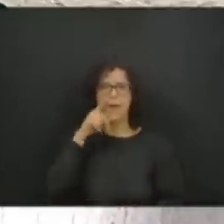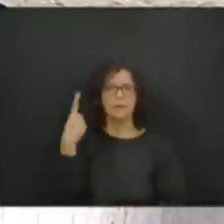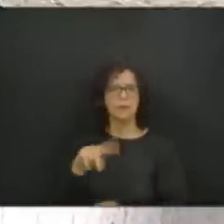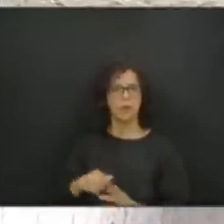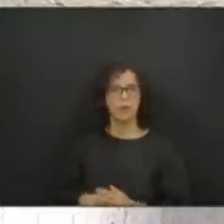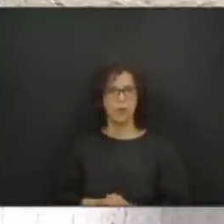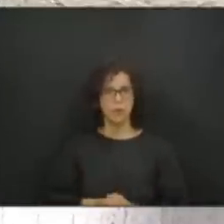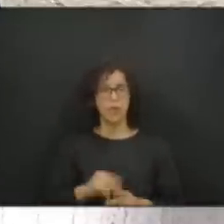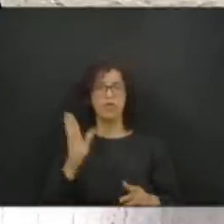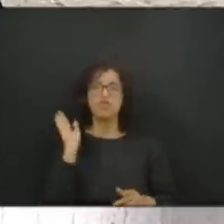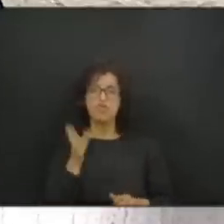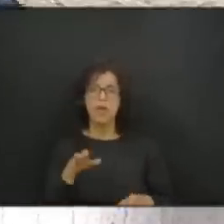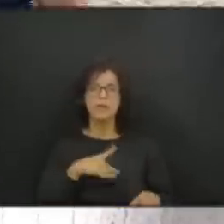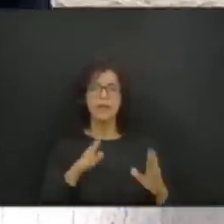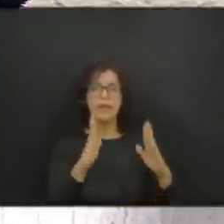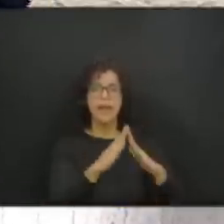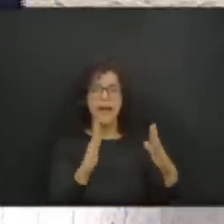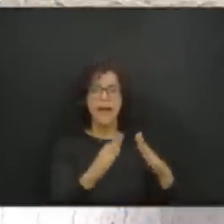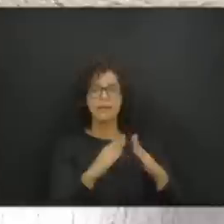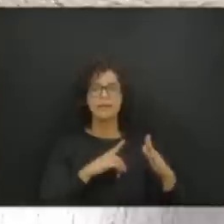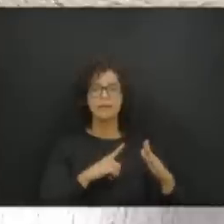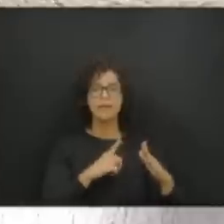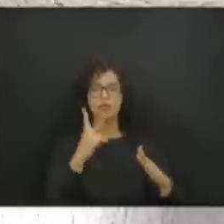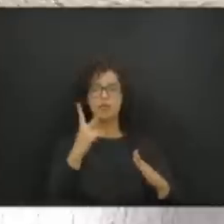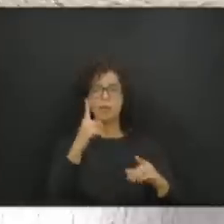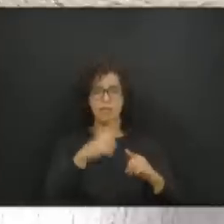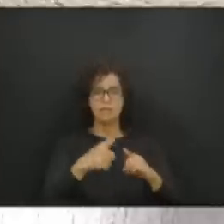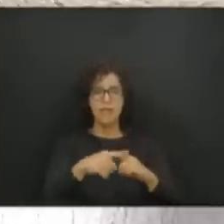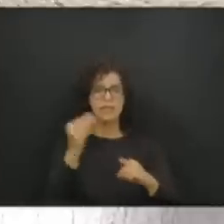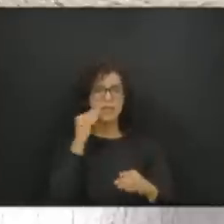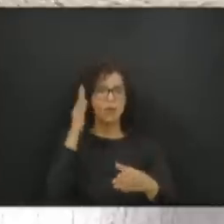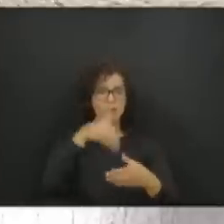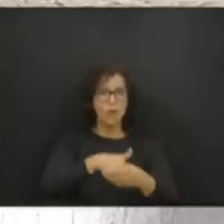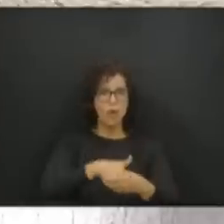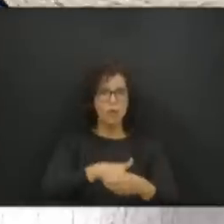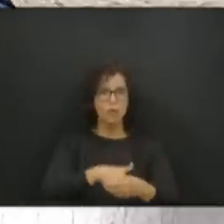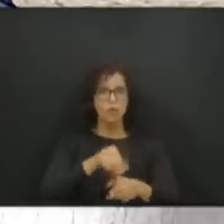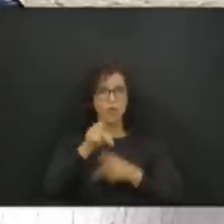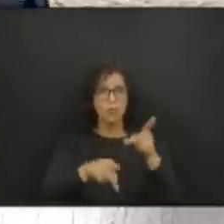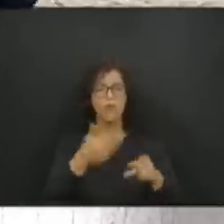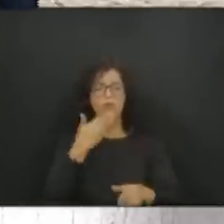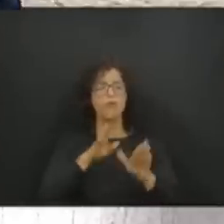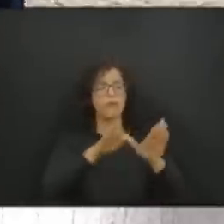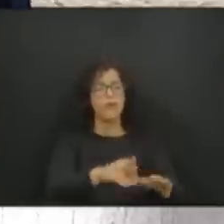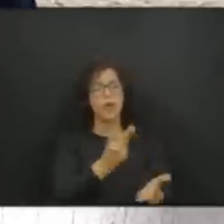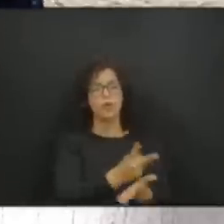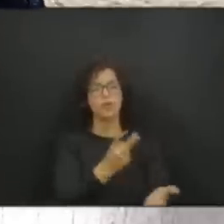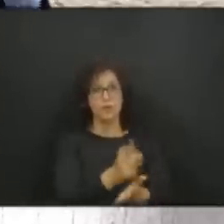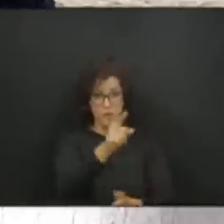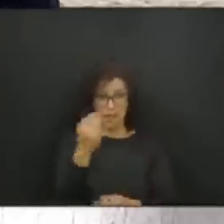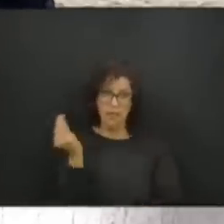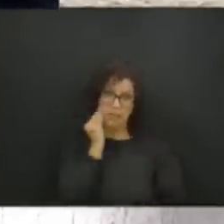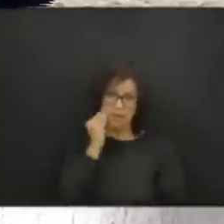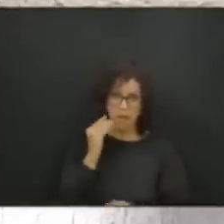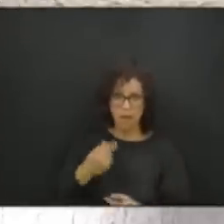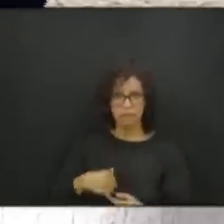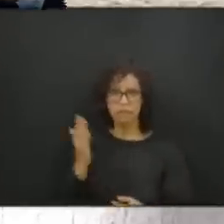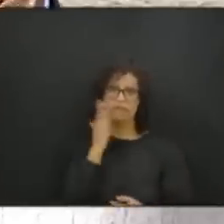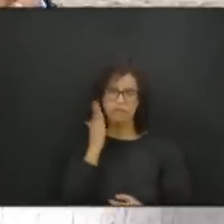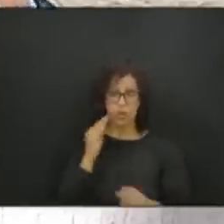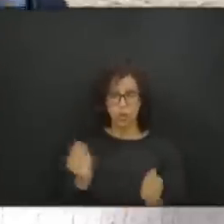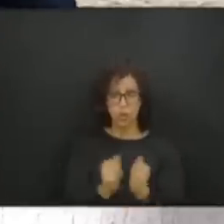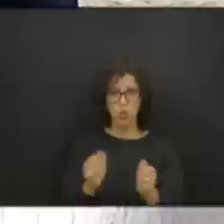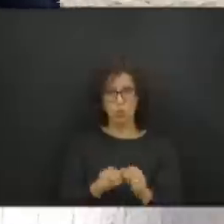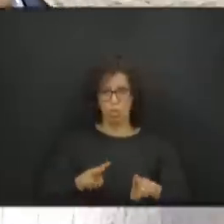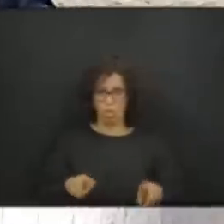pai tu já está em casa e depois de duas eleições do Povo Paranaense pediu para ficar lá mostra excelência que deveria assim